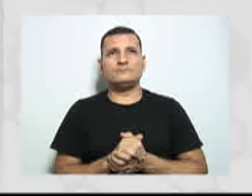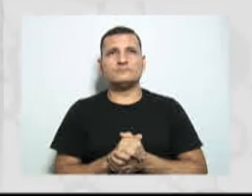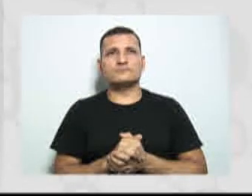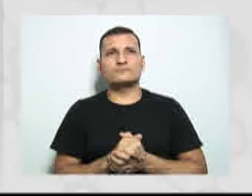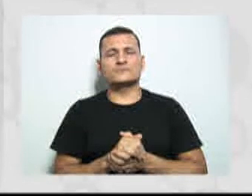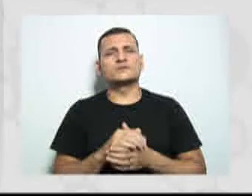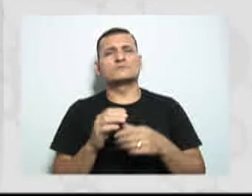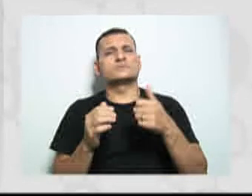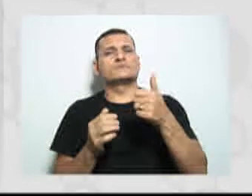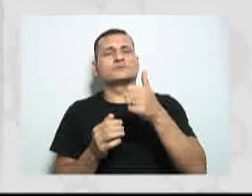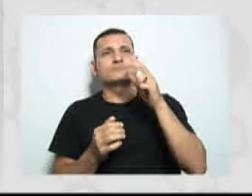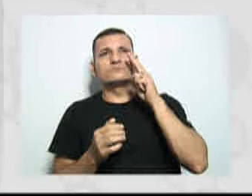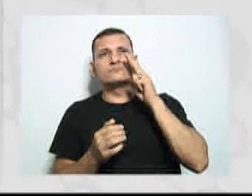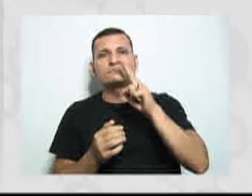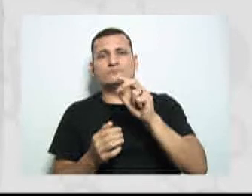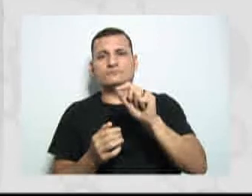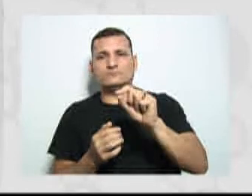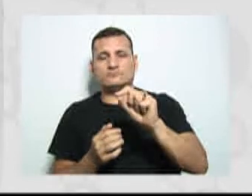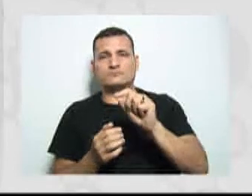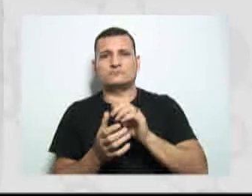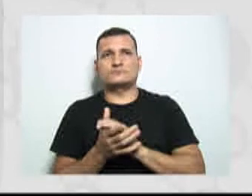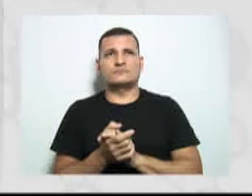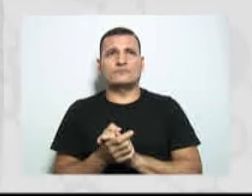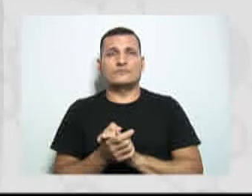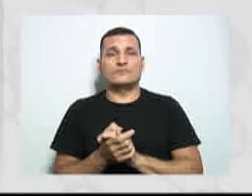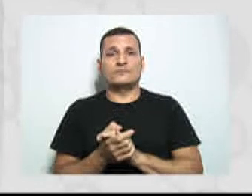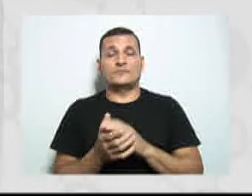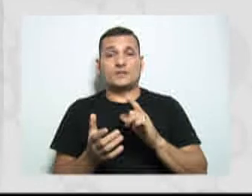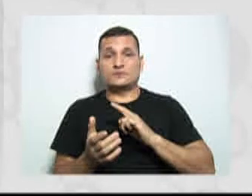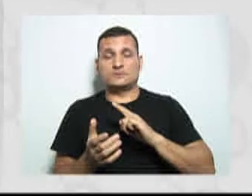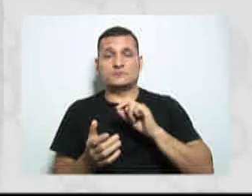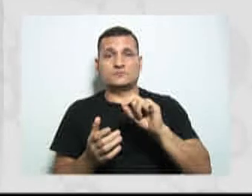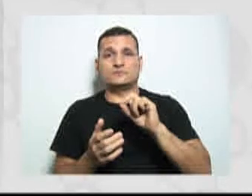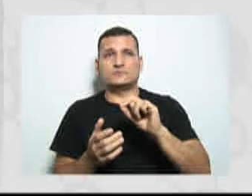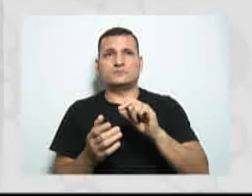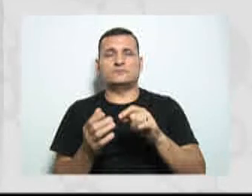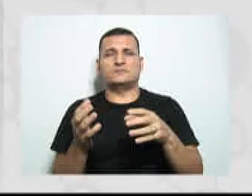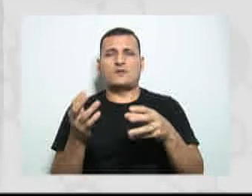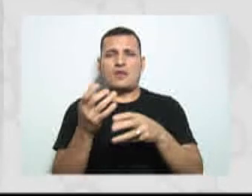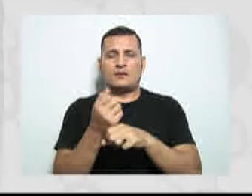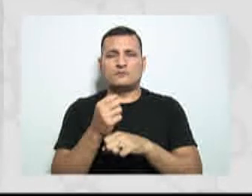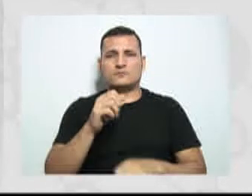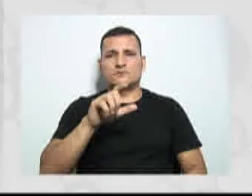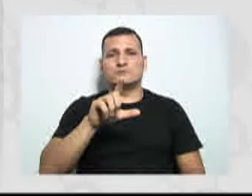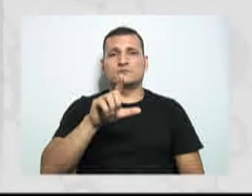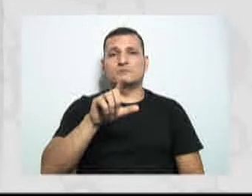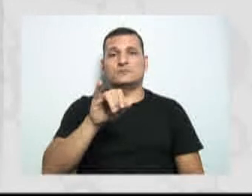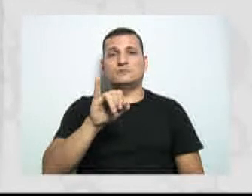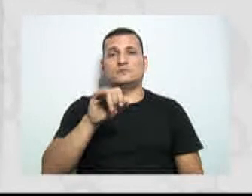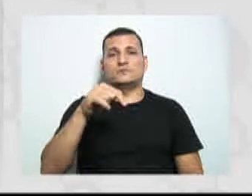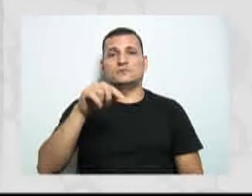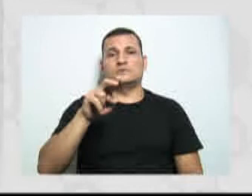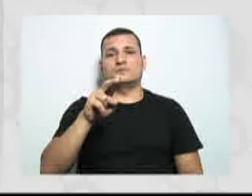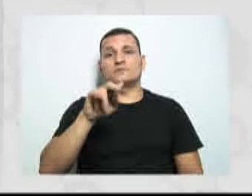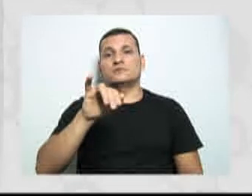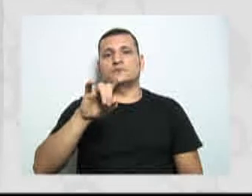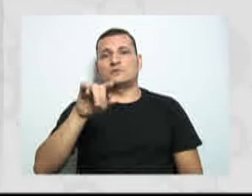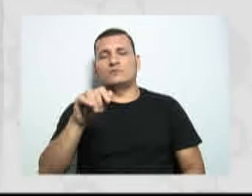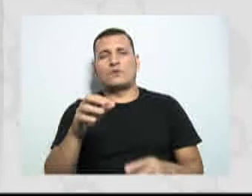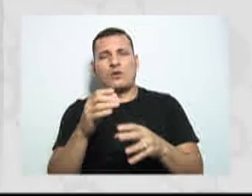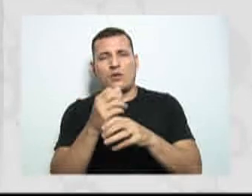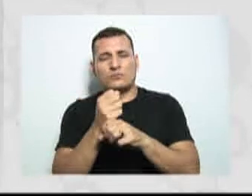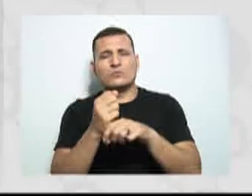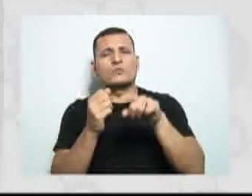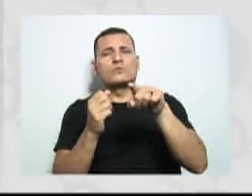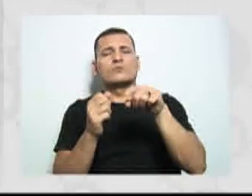tenho que observar é o quê? Que eu vou ter a minha receita de vendas líquidas. Essa informação vocês já tinham. Qual era o cálculo que vocês teriam que